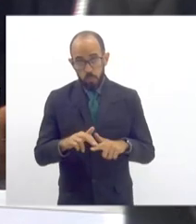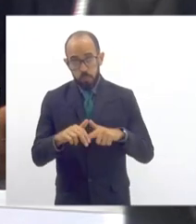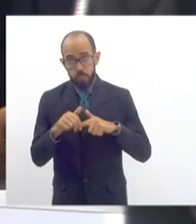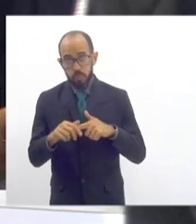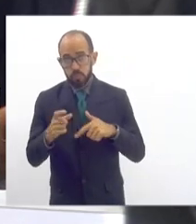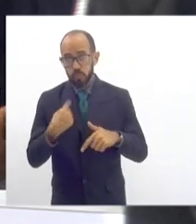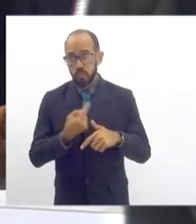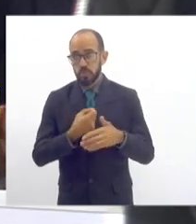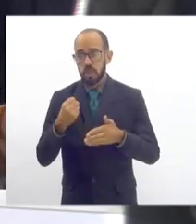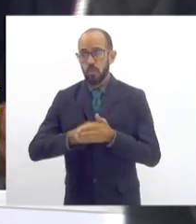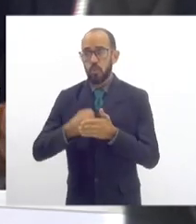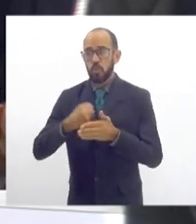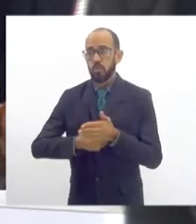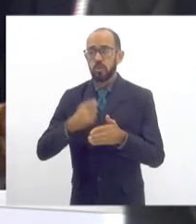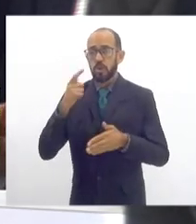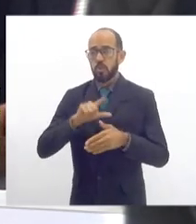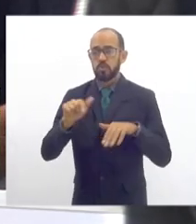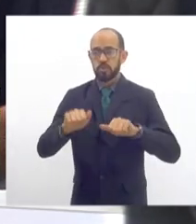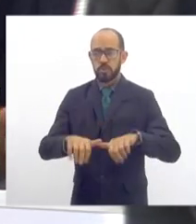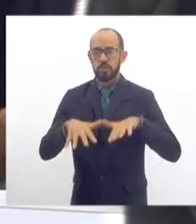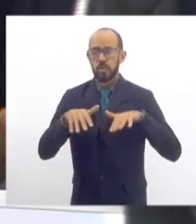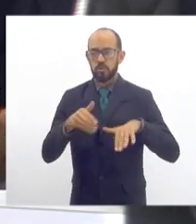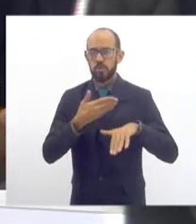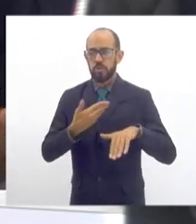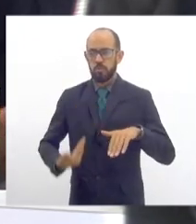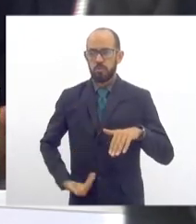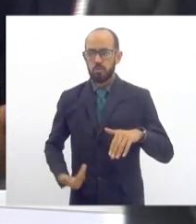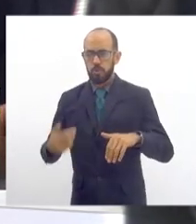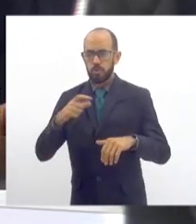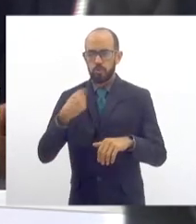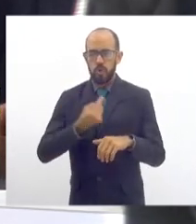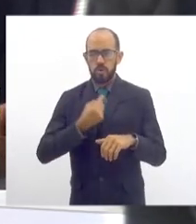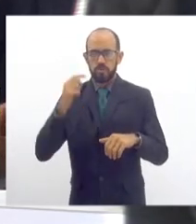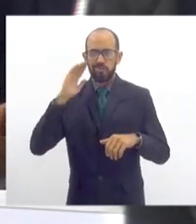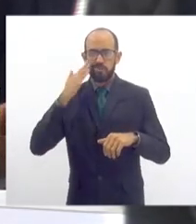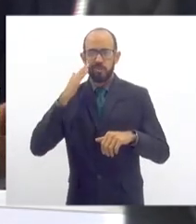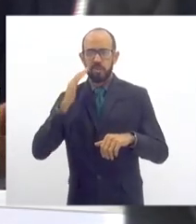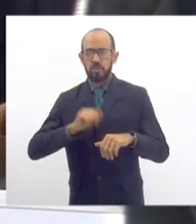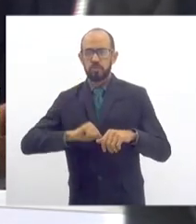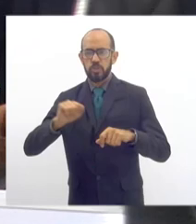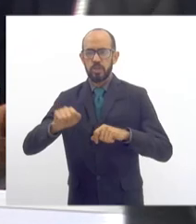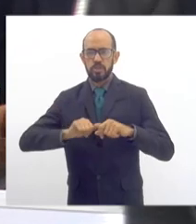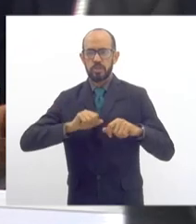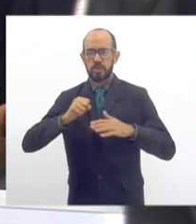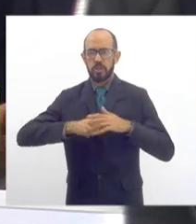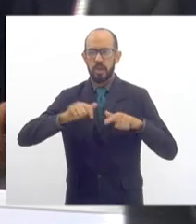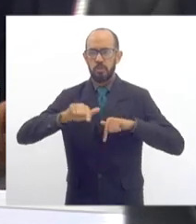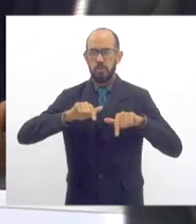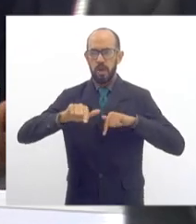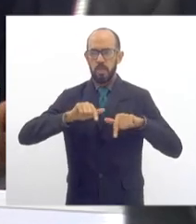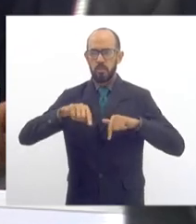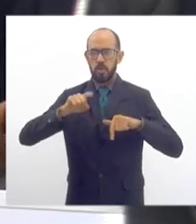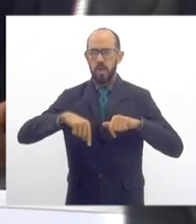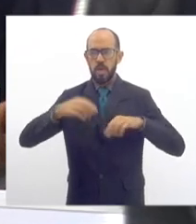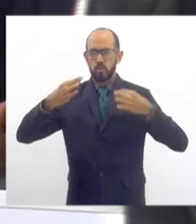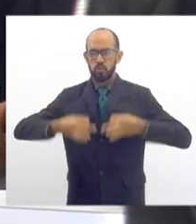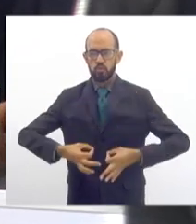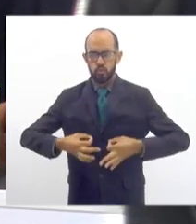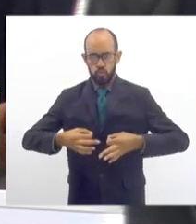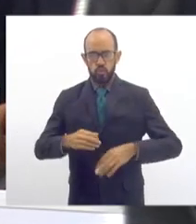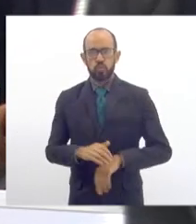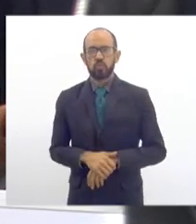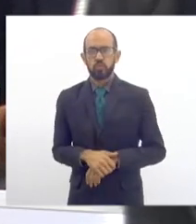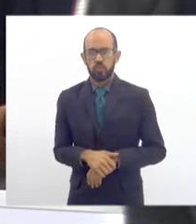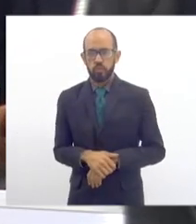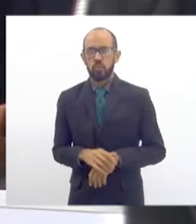audiência pública. A gente entende que essa mobilização que os servidores do DETRAN estão fazendo hoje é uma mobilização justa. Os